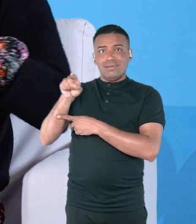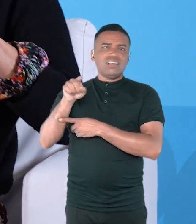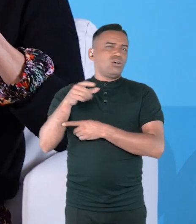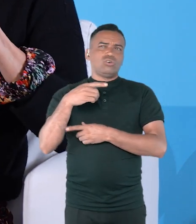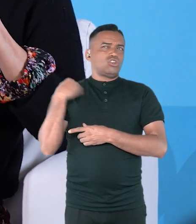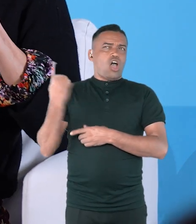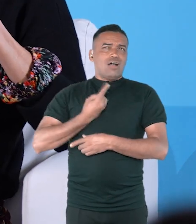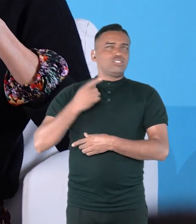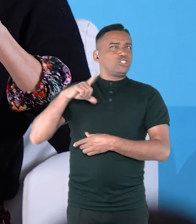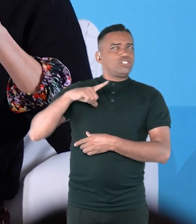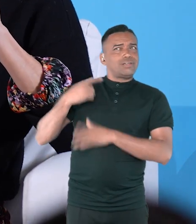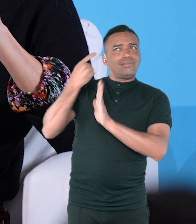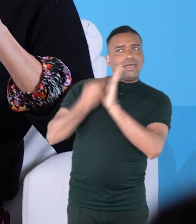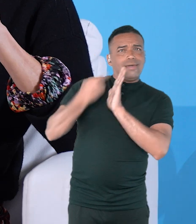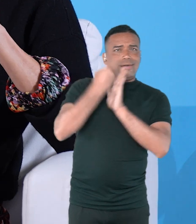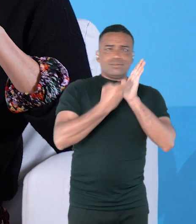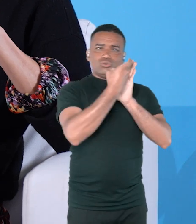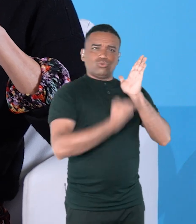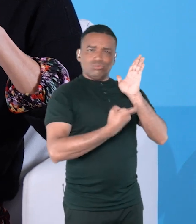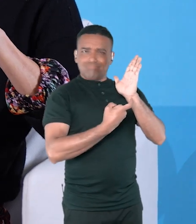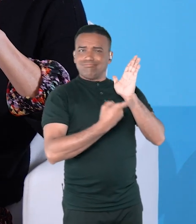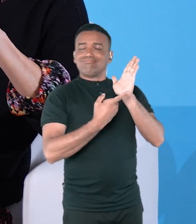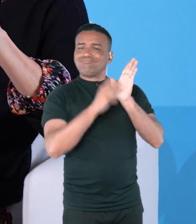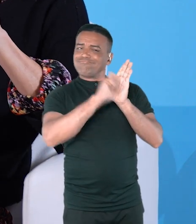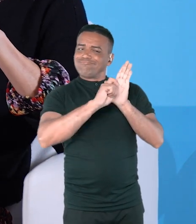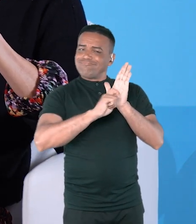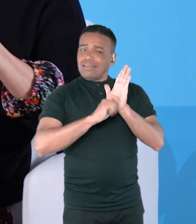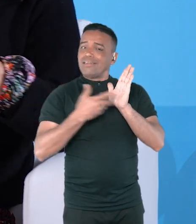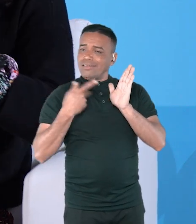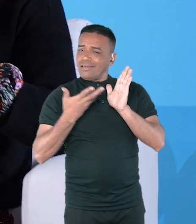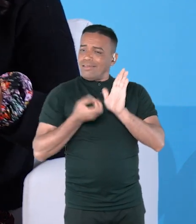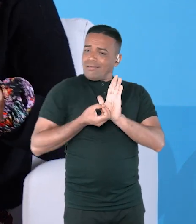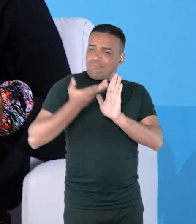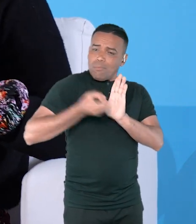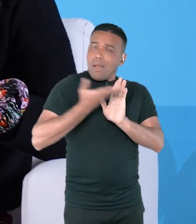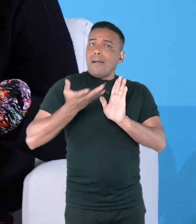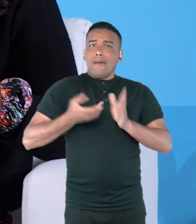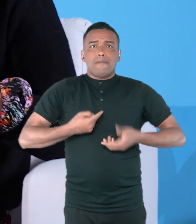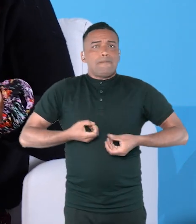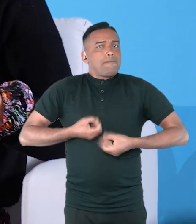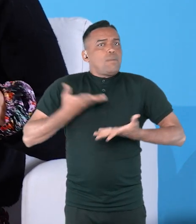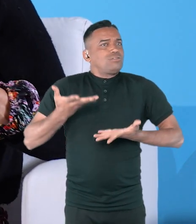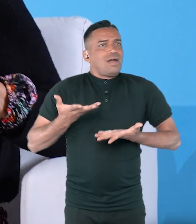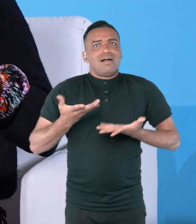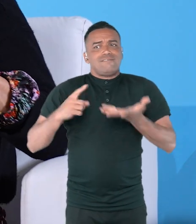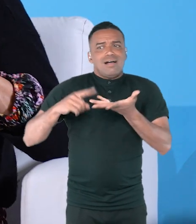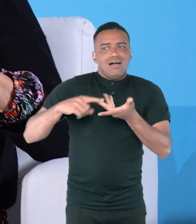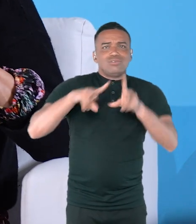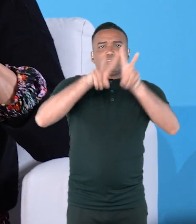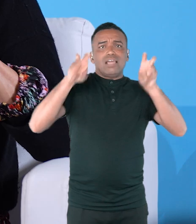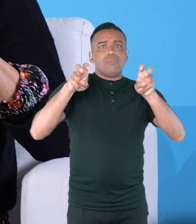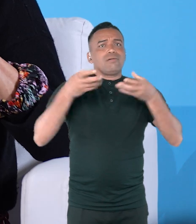gente tinha alguns textos já que a gente queria falar sobre coisas que a gente